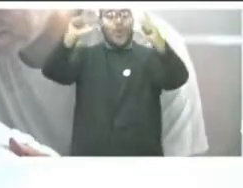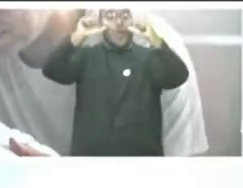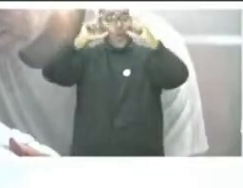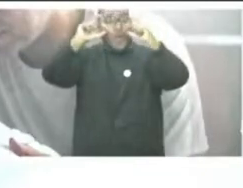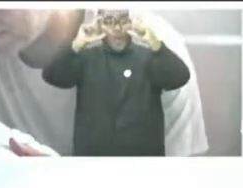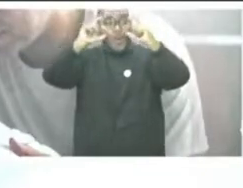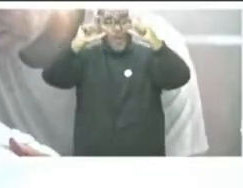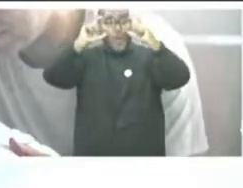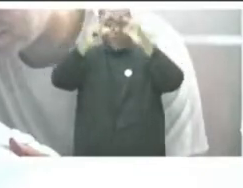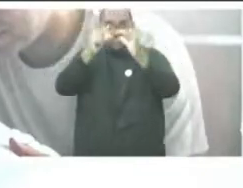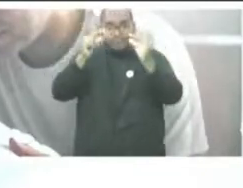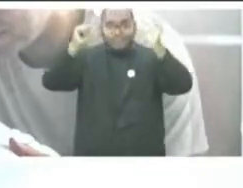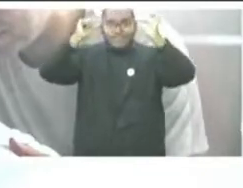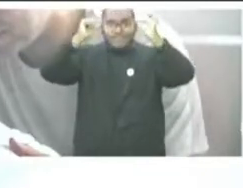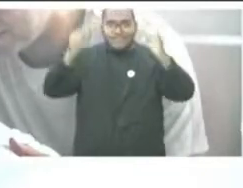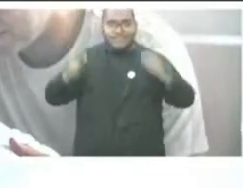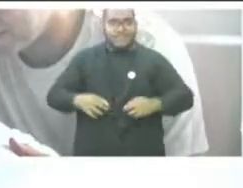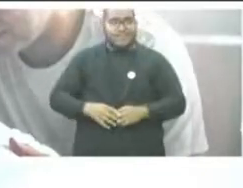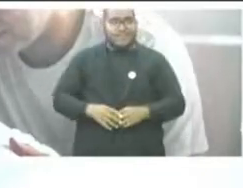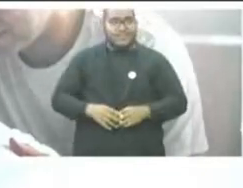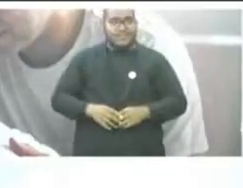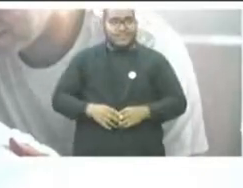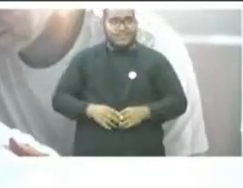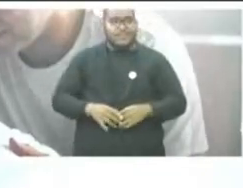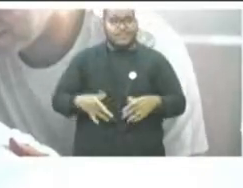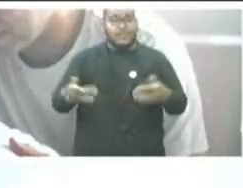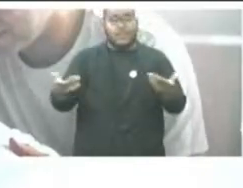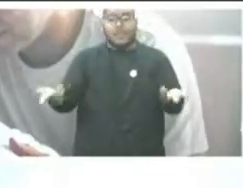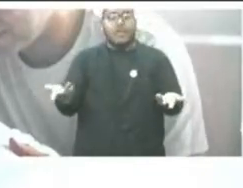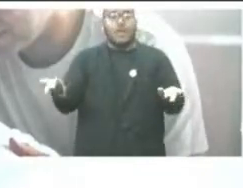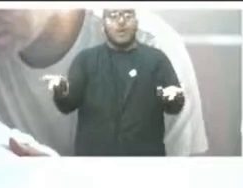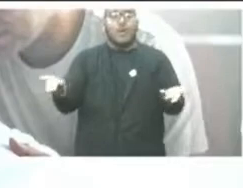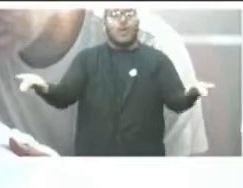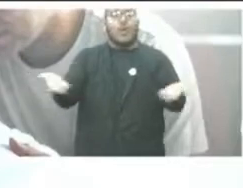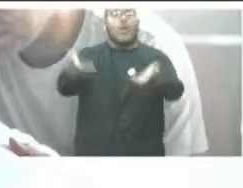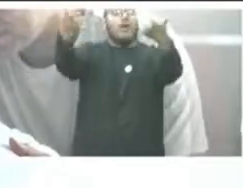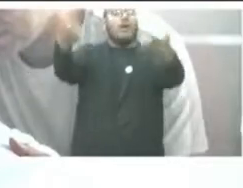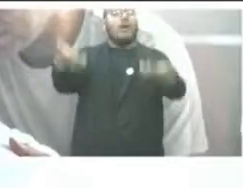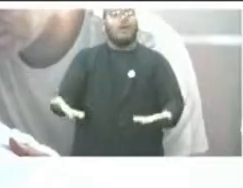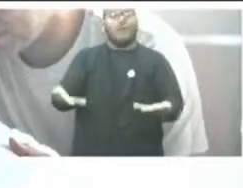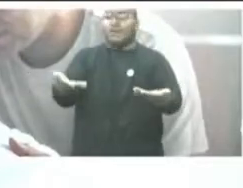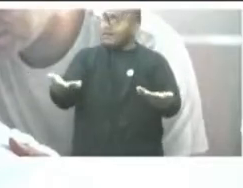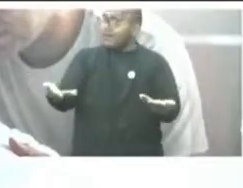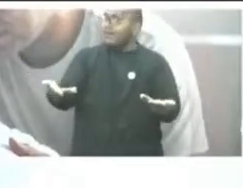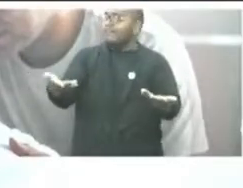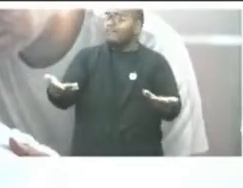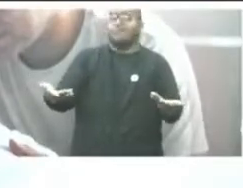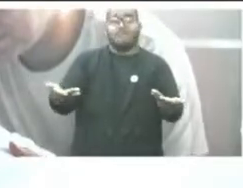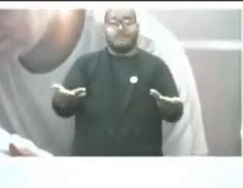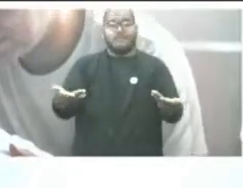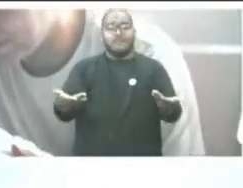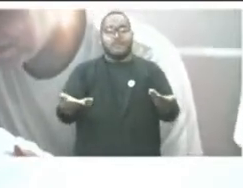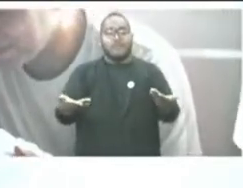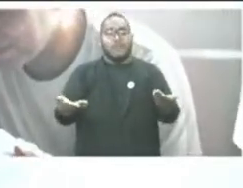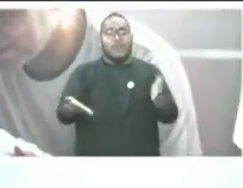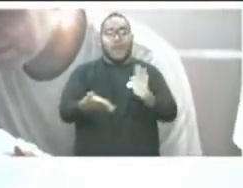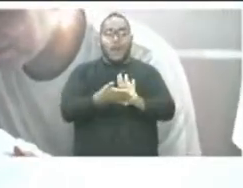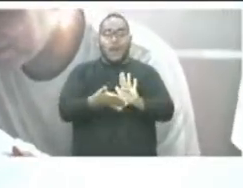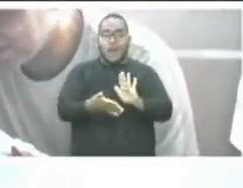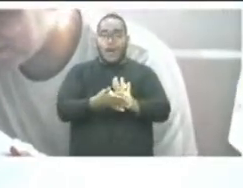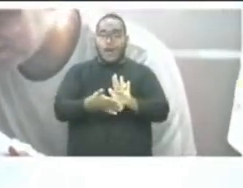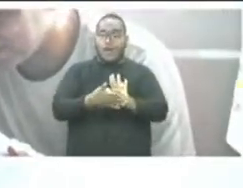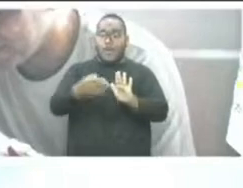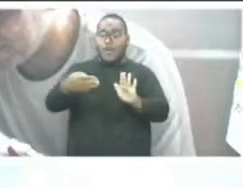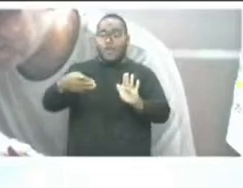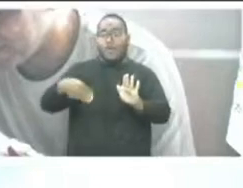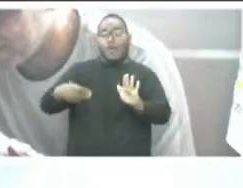armação. Bom, eu vim trazer as entregas que o Ministério da Saúde vem fazendo